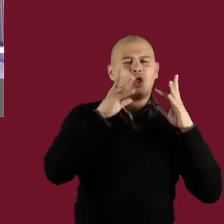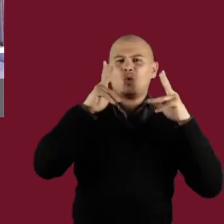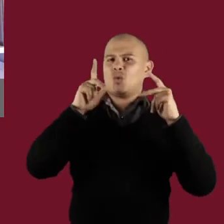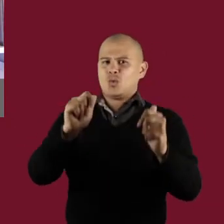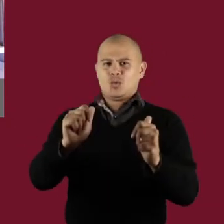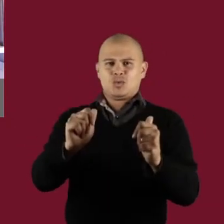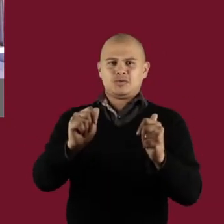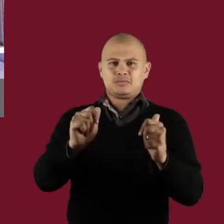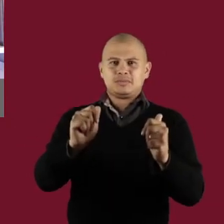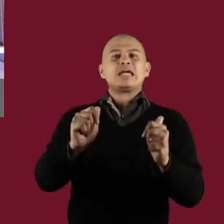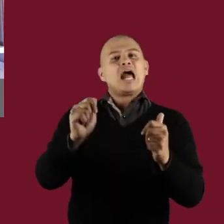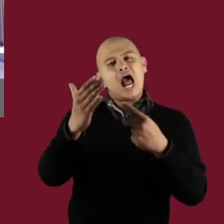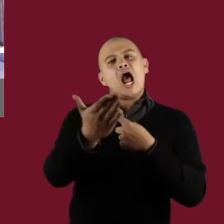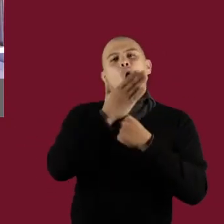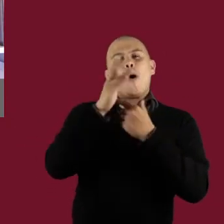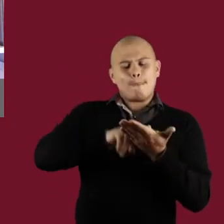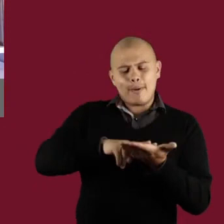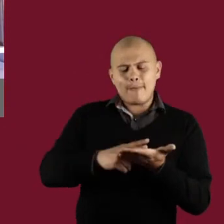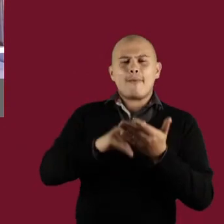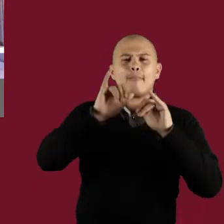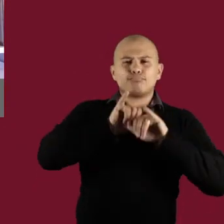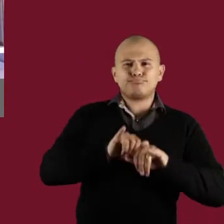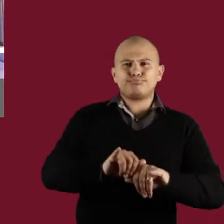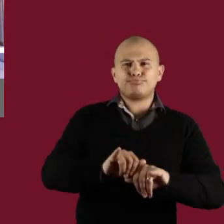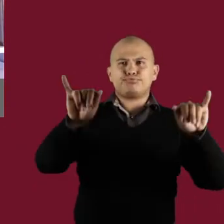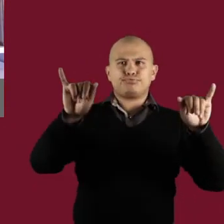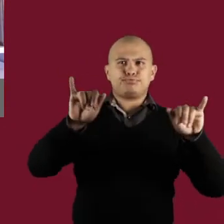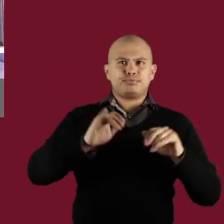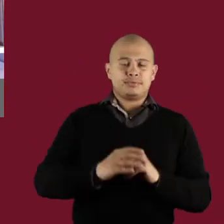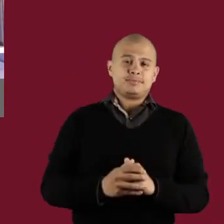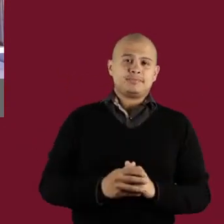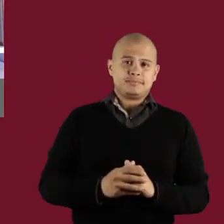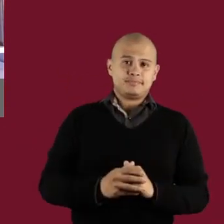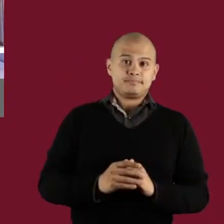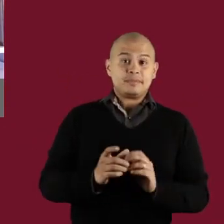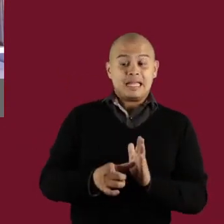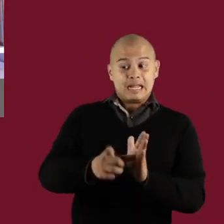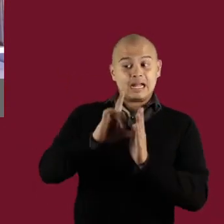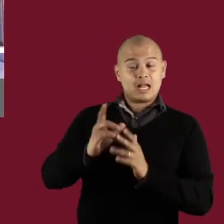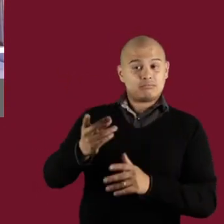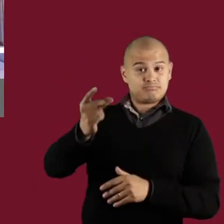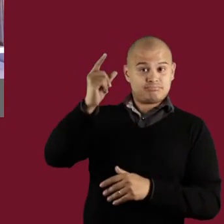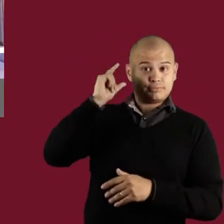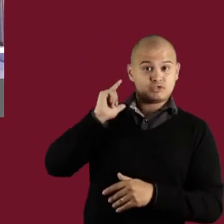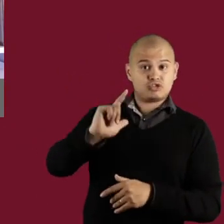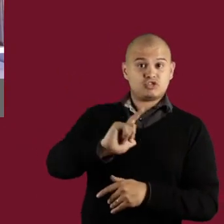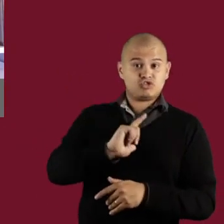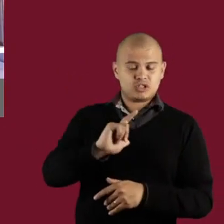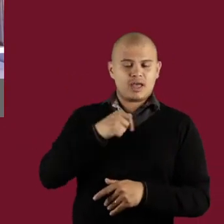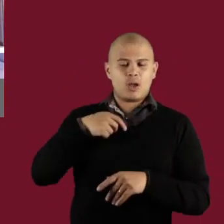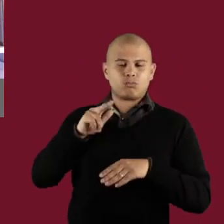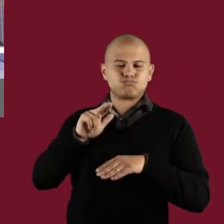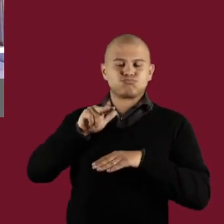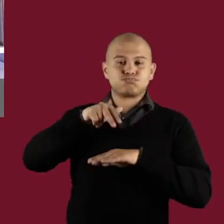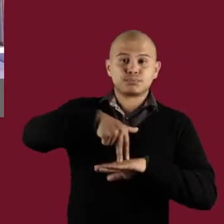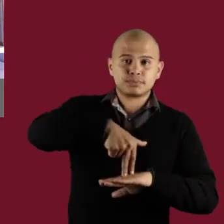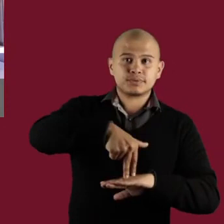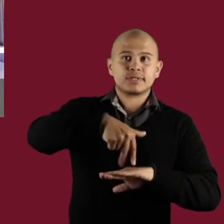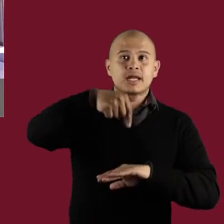Então, é uma experiência, sim, de evolução da língua em movimento. Nós tínhamos antes, por exemplo, quando cheguei e